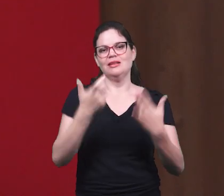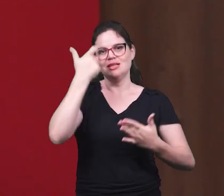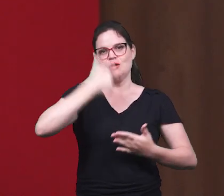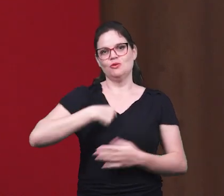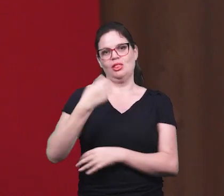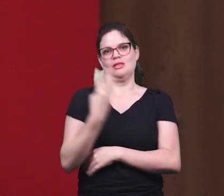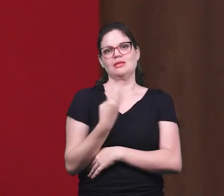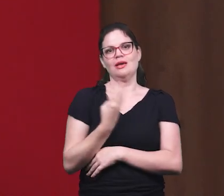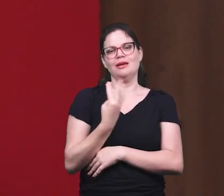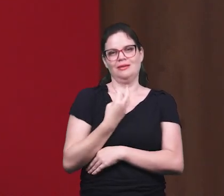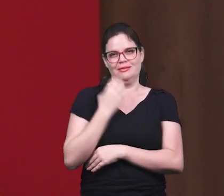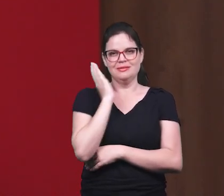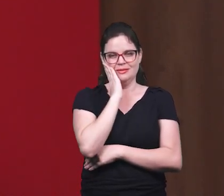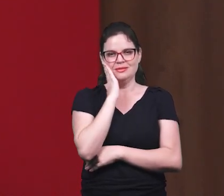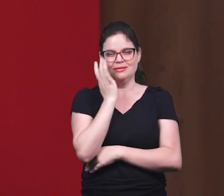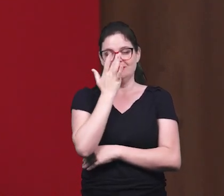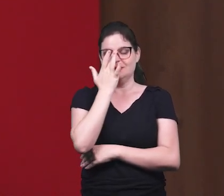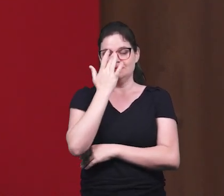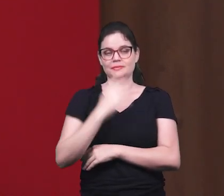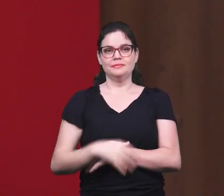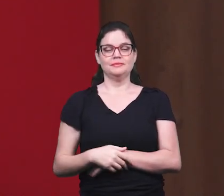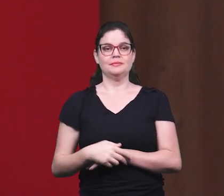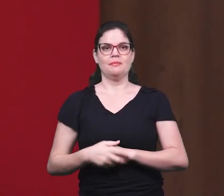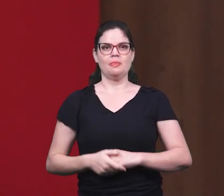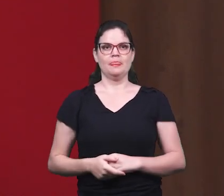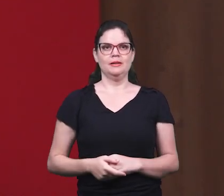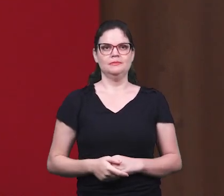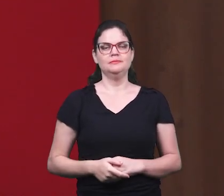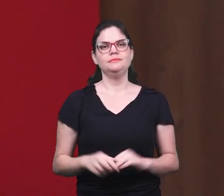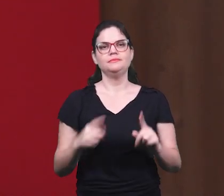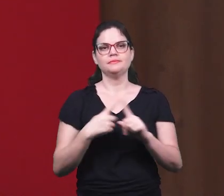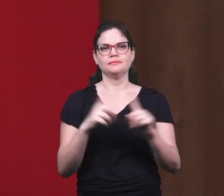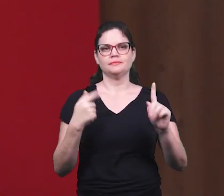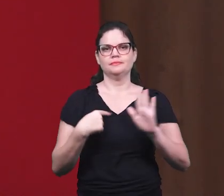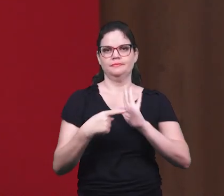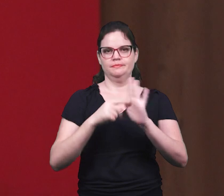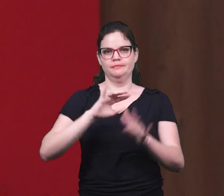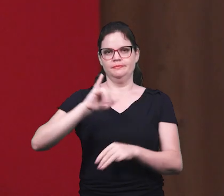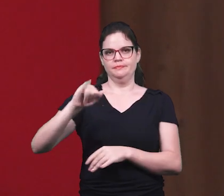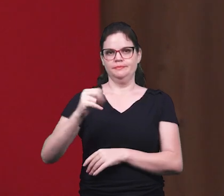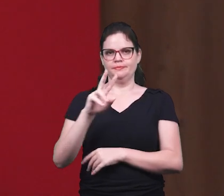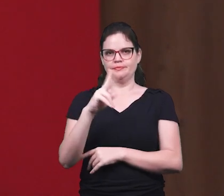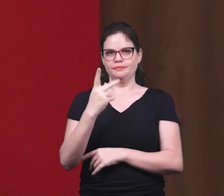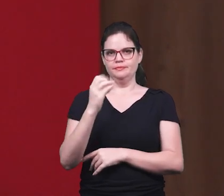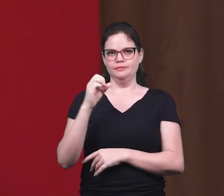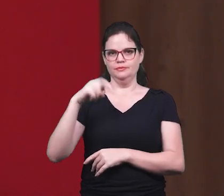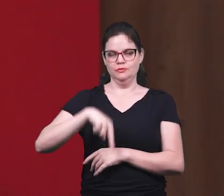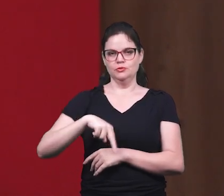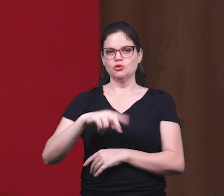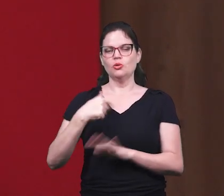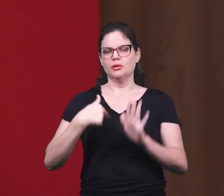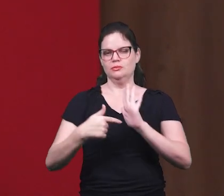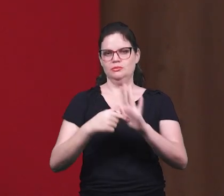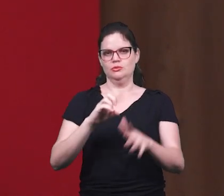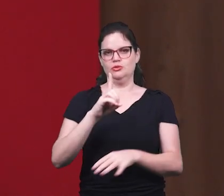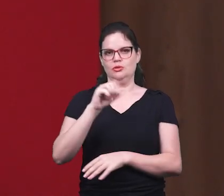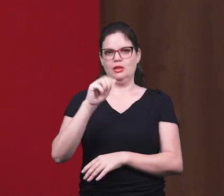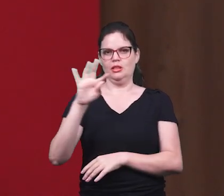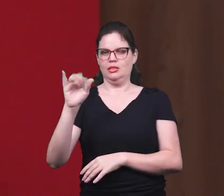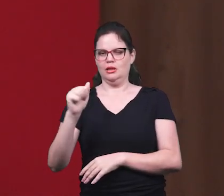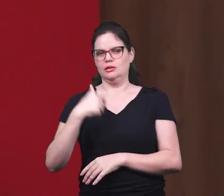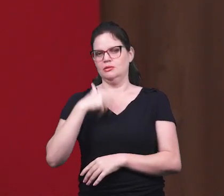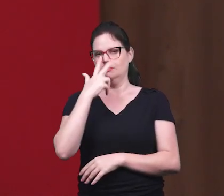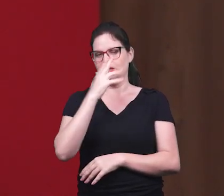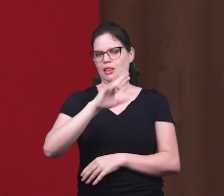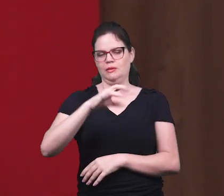análise. Mas olha só, o John Foxe aqui, eu falei aqui que ele colocou uma data aqui que não tem como ser certa. Mas olha